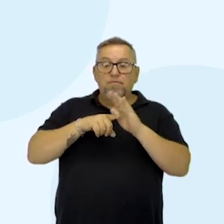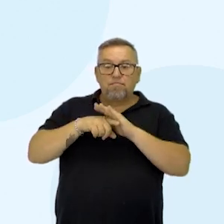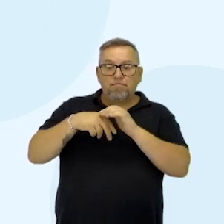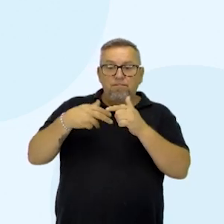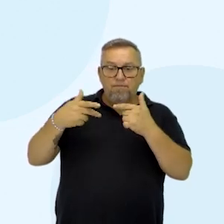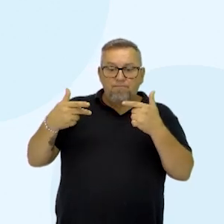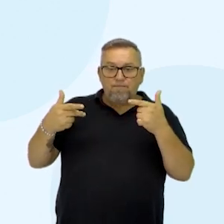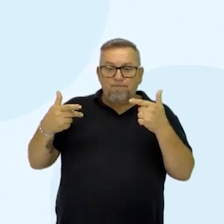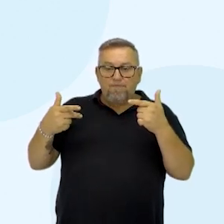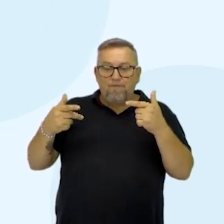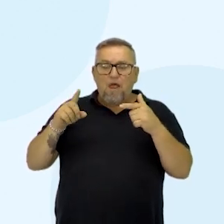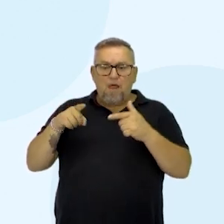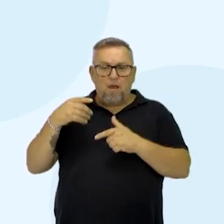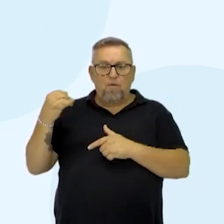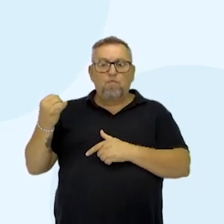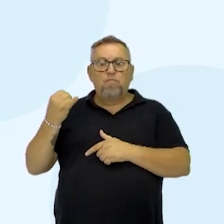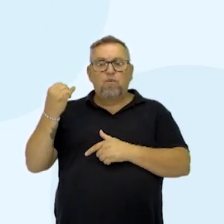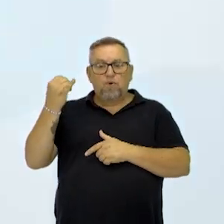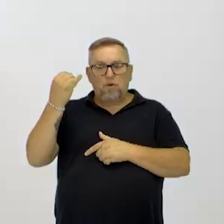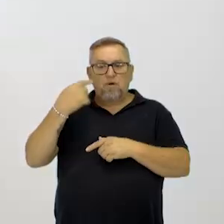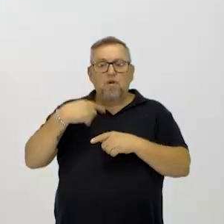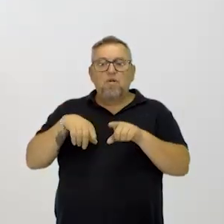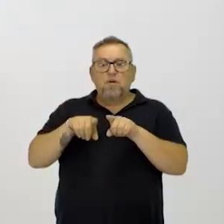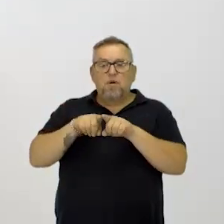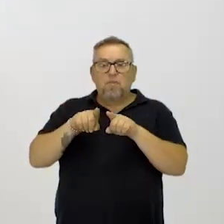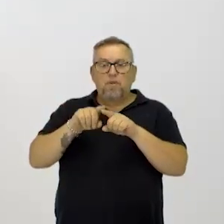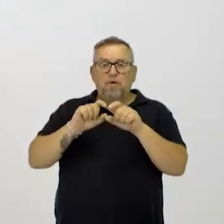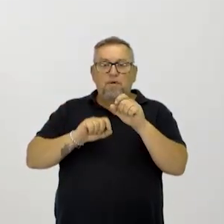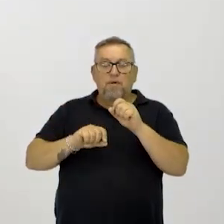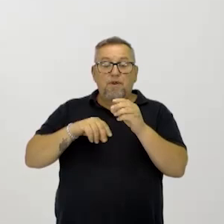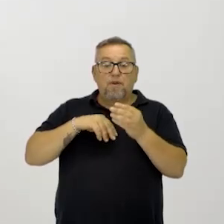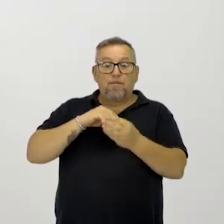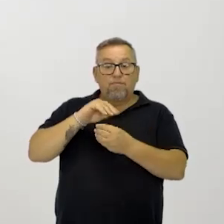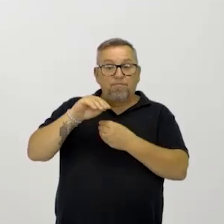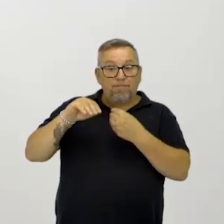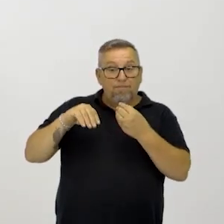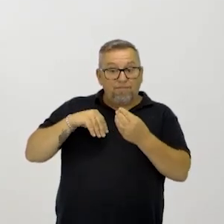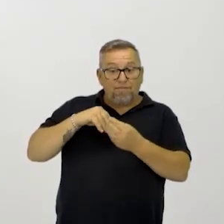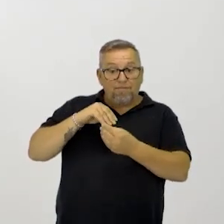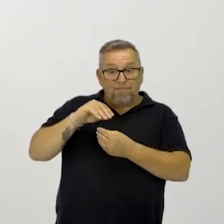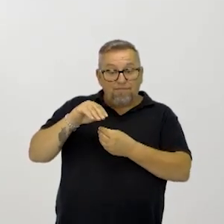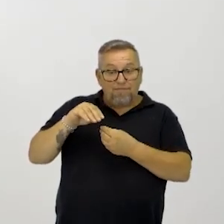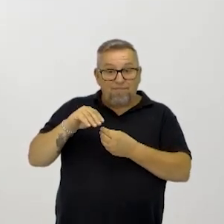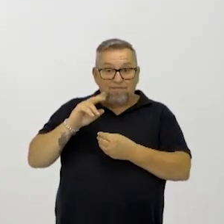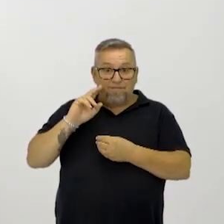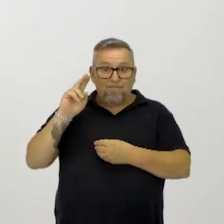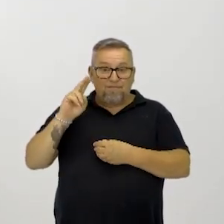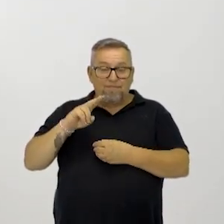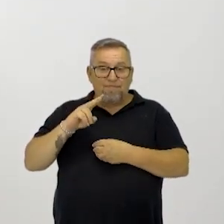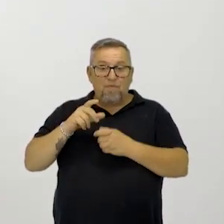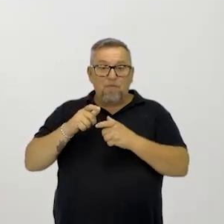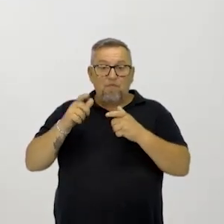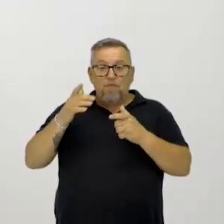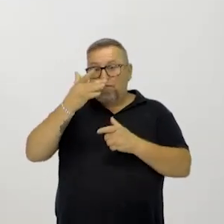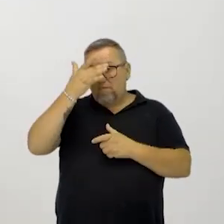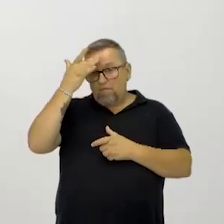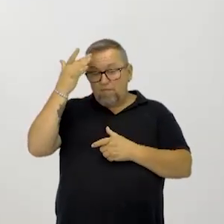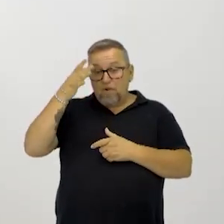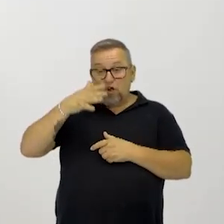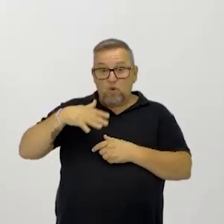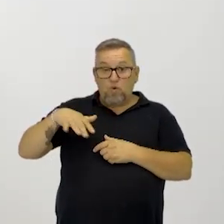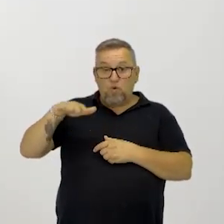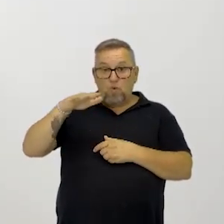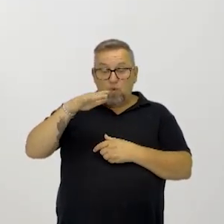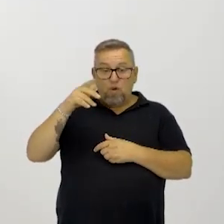bem? Então, assim, é importante, até falei da questão de ser híbrido, né? Já que é para facilitar o entendimento da população de modo